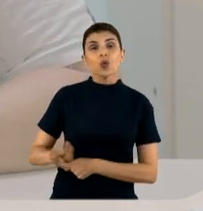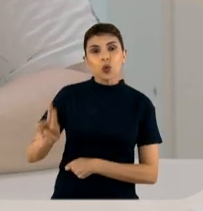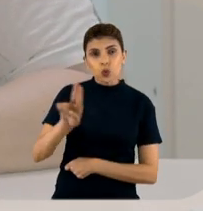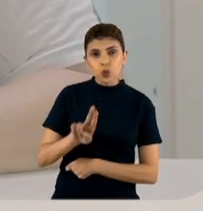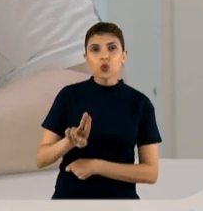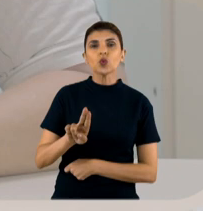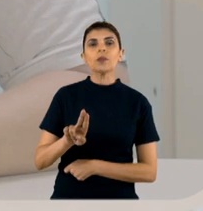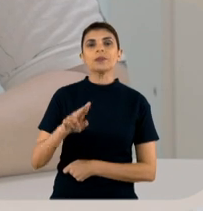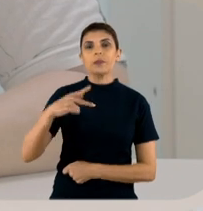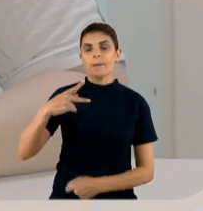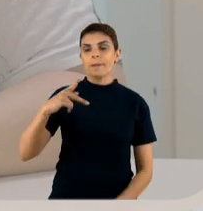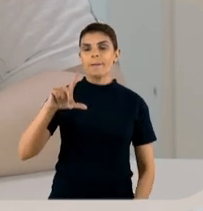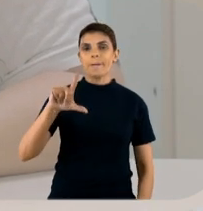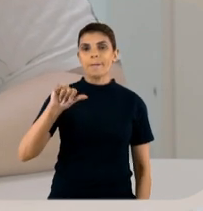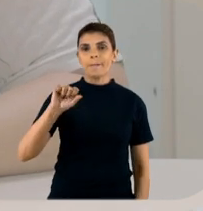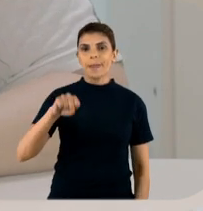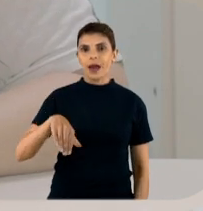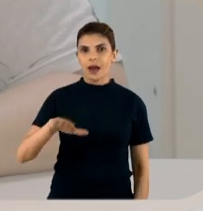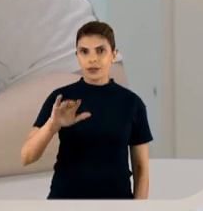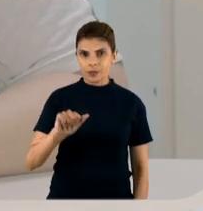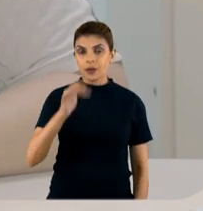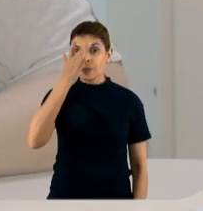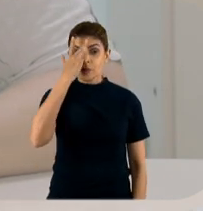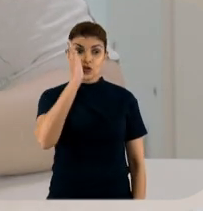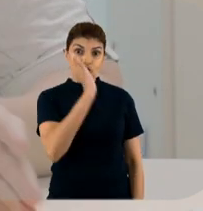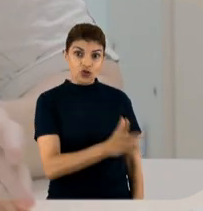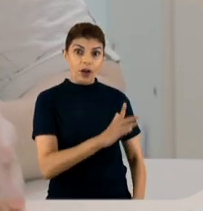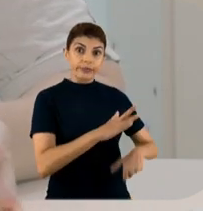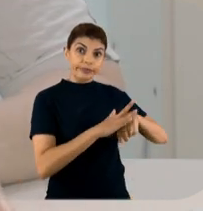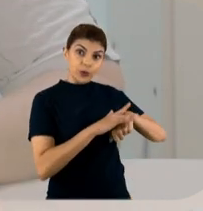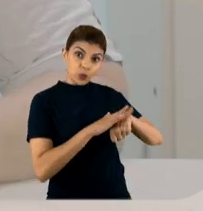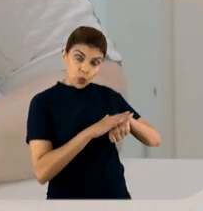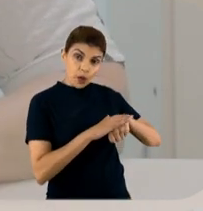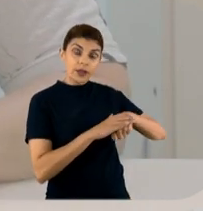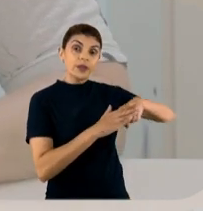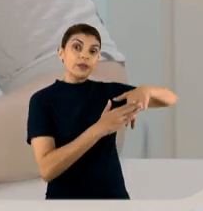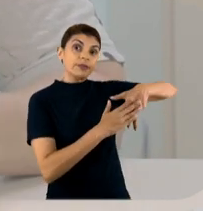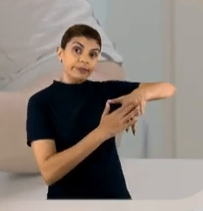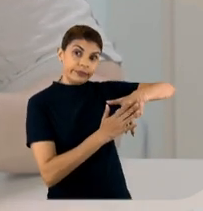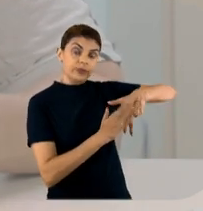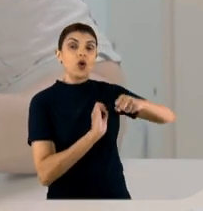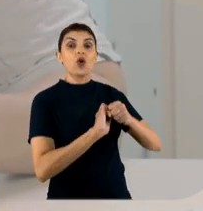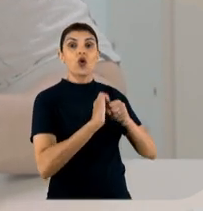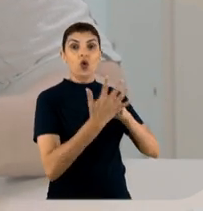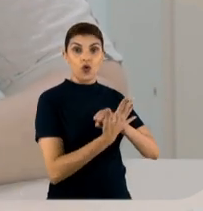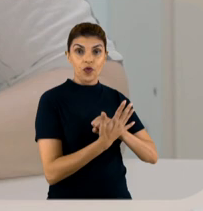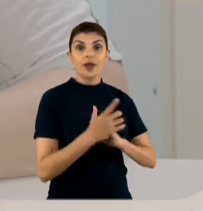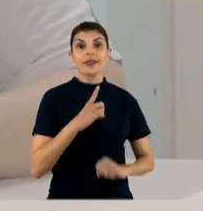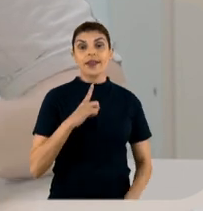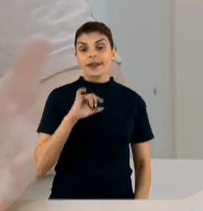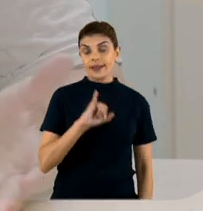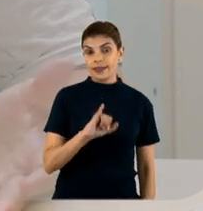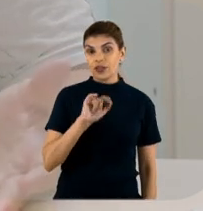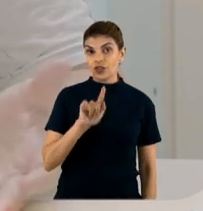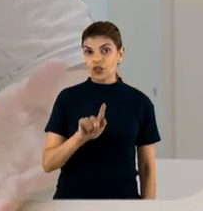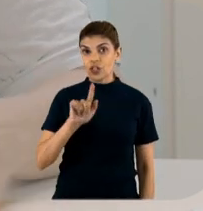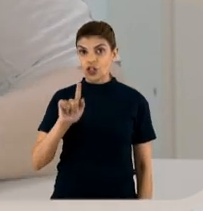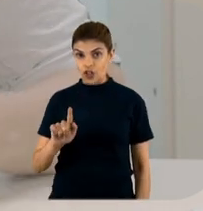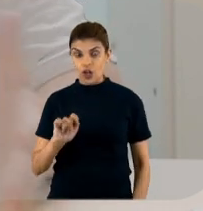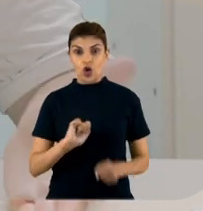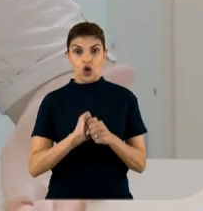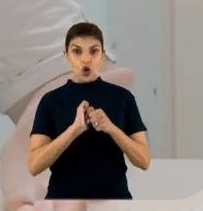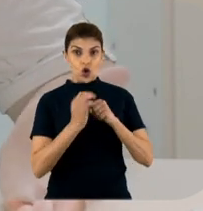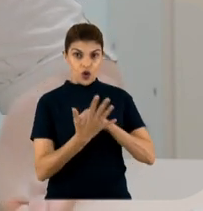o uso do plasma de pessoas que já tiveram covid e portanto tem o anticorpo que é o IgG do